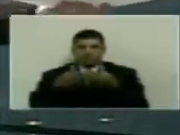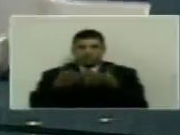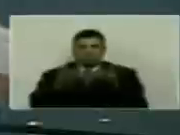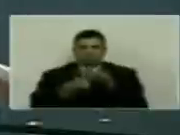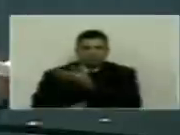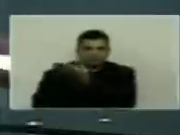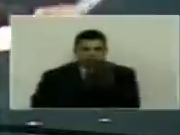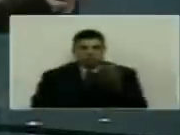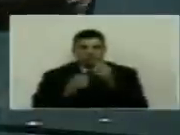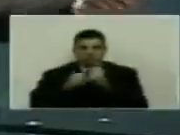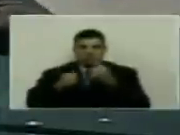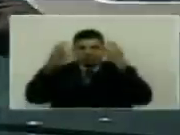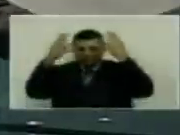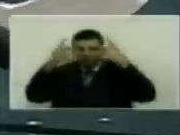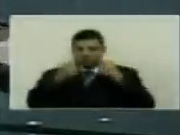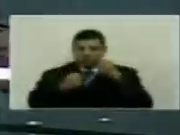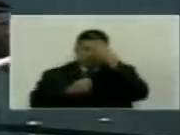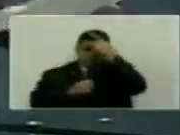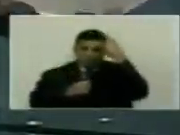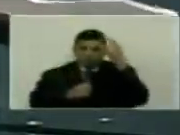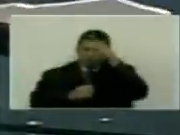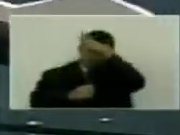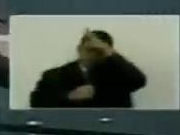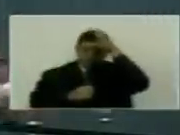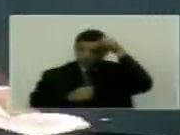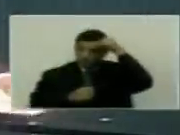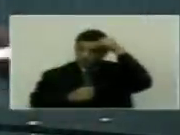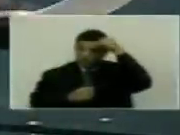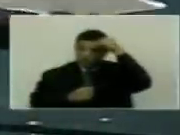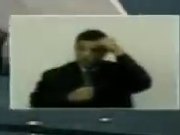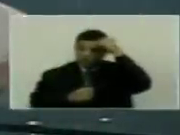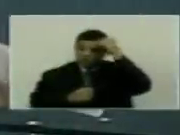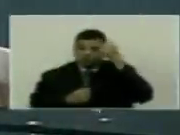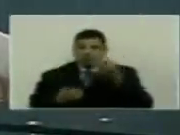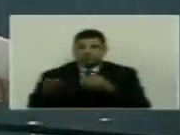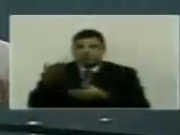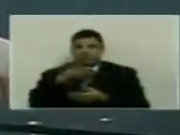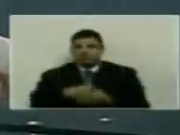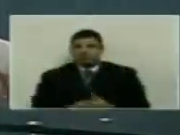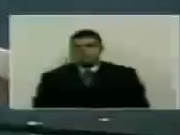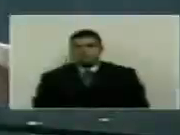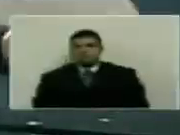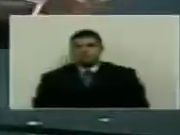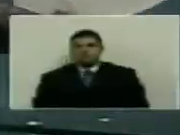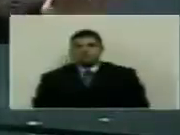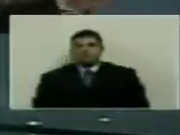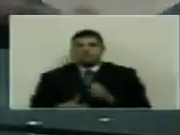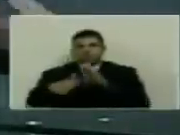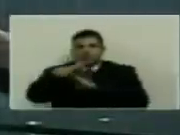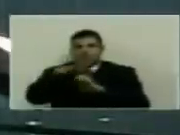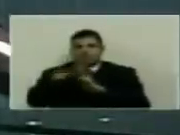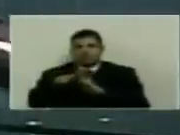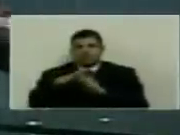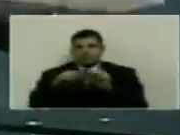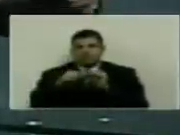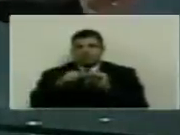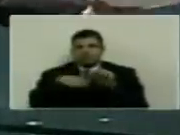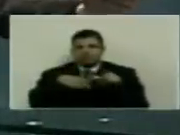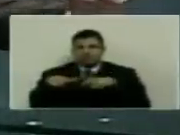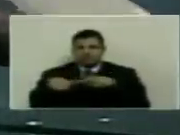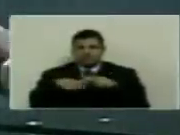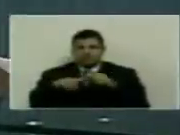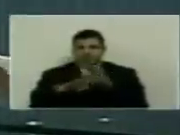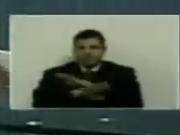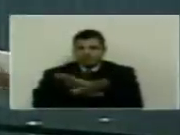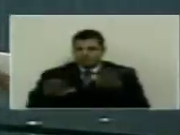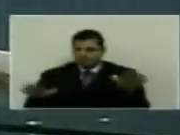que vocês possam explicar para o povo do Amazonas um problema que não tem a ver com apagão, mas que também é importante. A empresa que fazia a medição